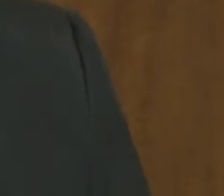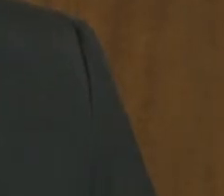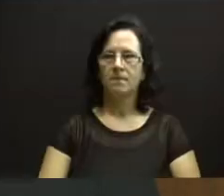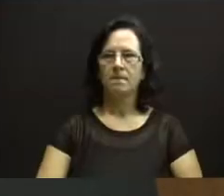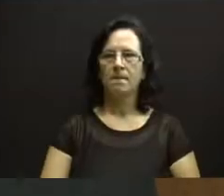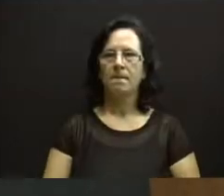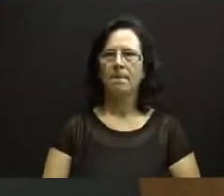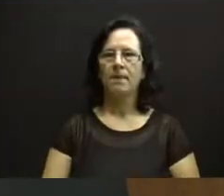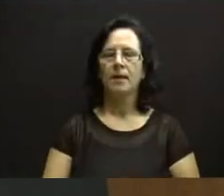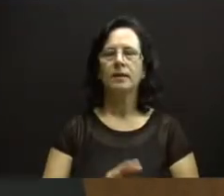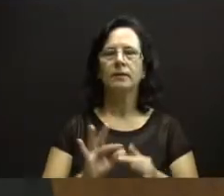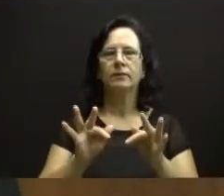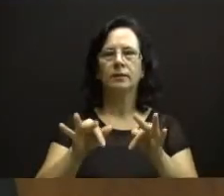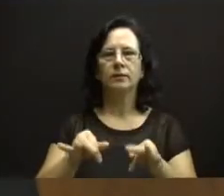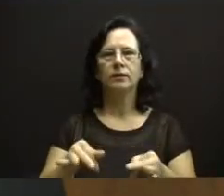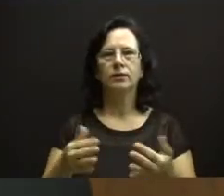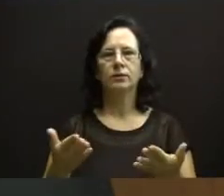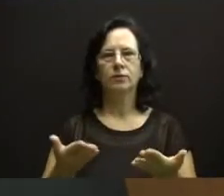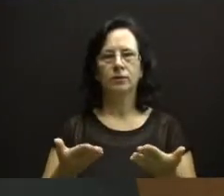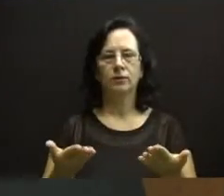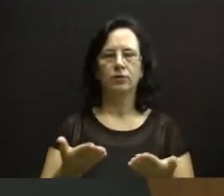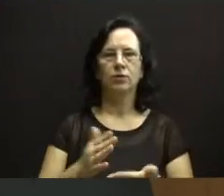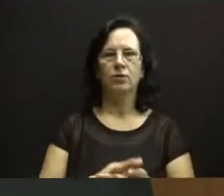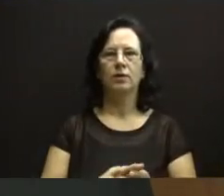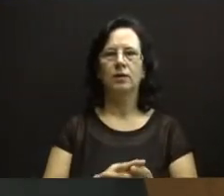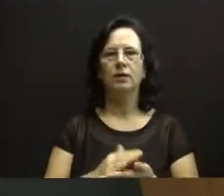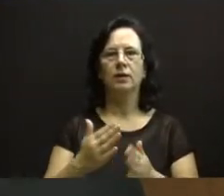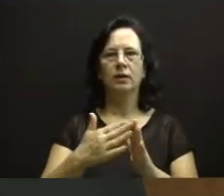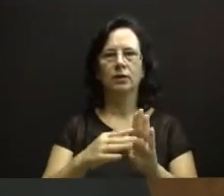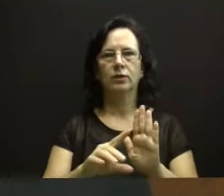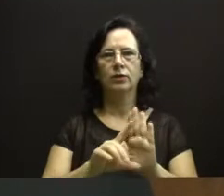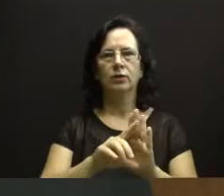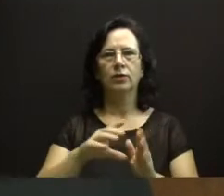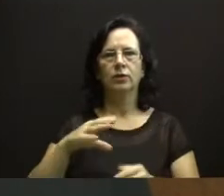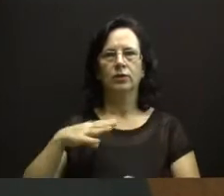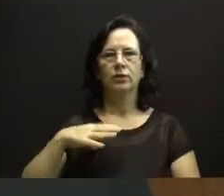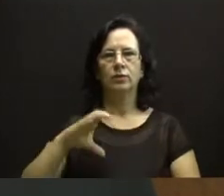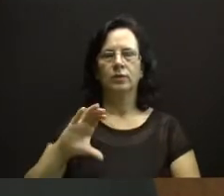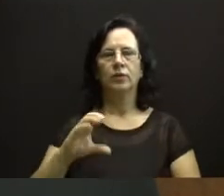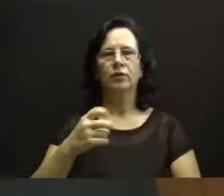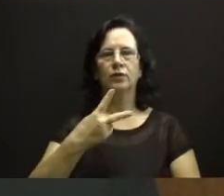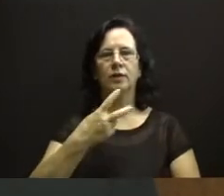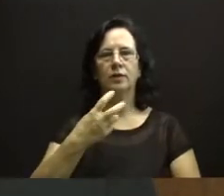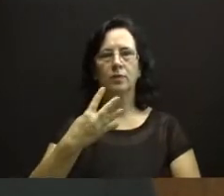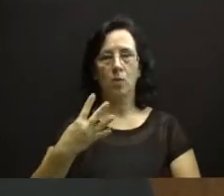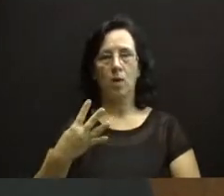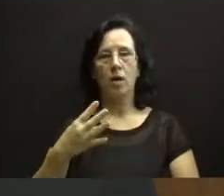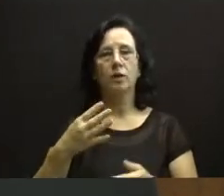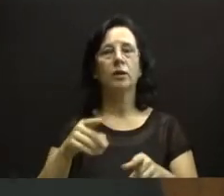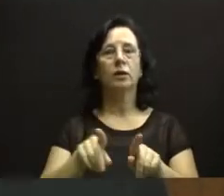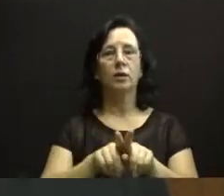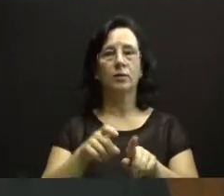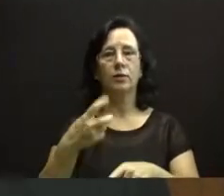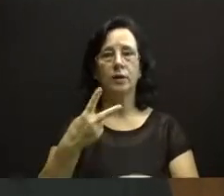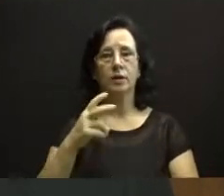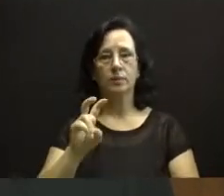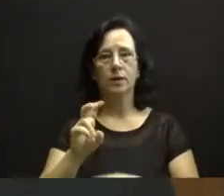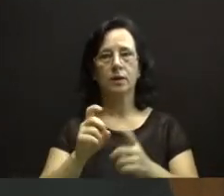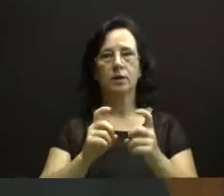terminou agora aqui no plenário da câmara municipal de cubatão a 24ª e 25ª sessão